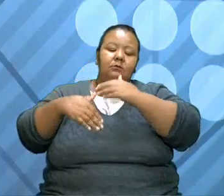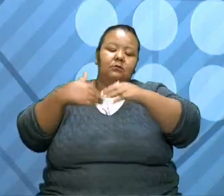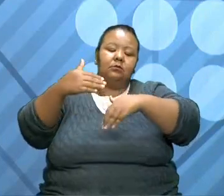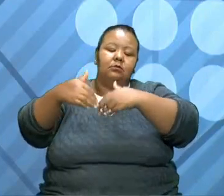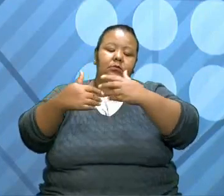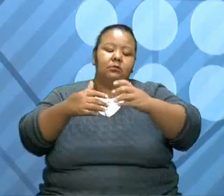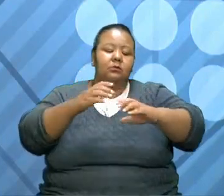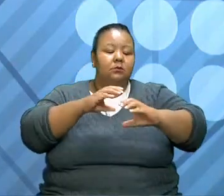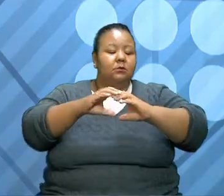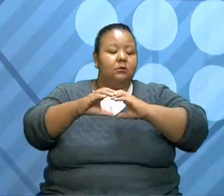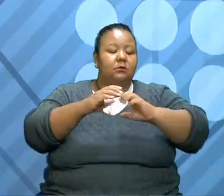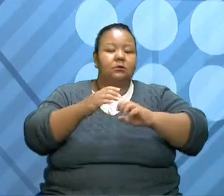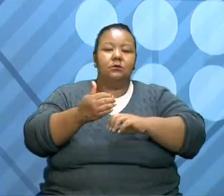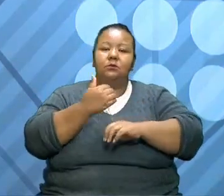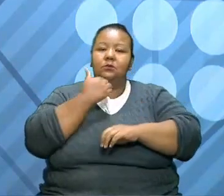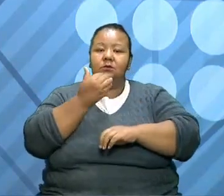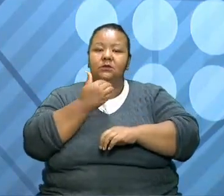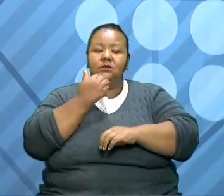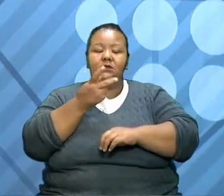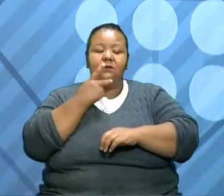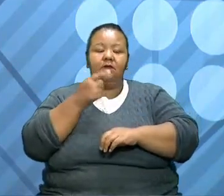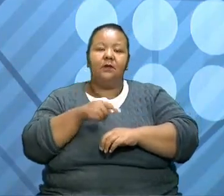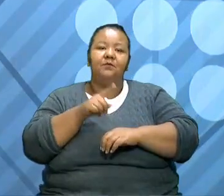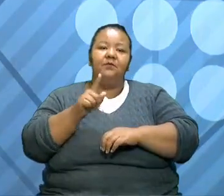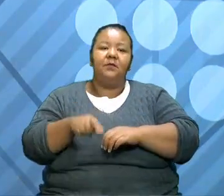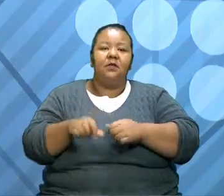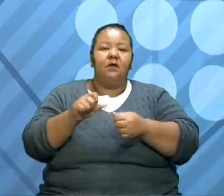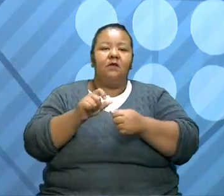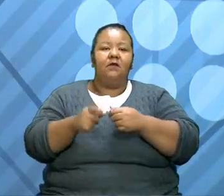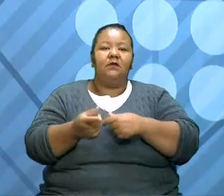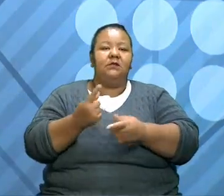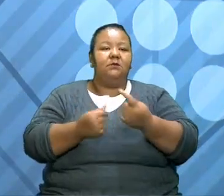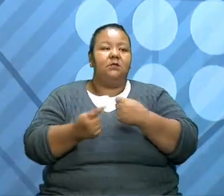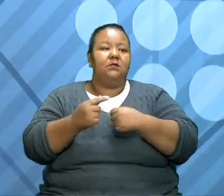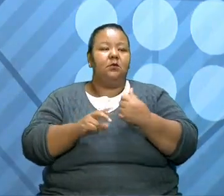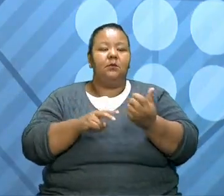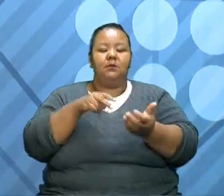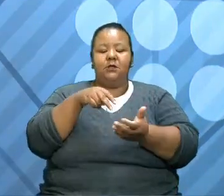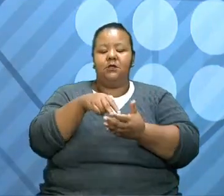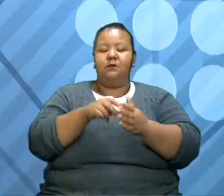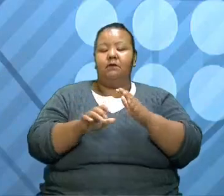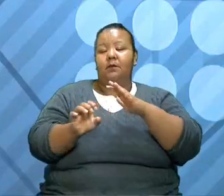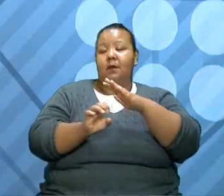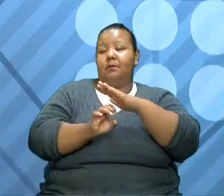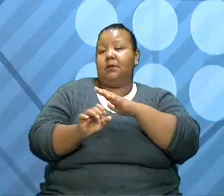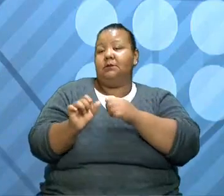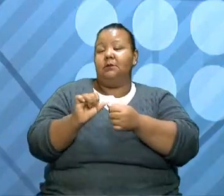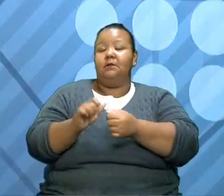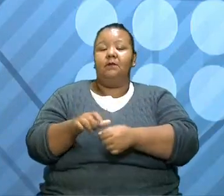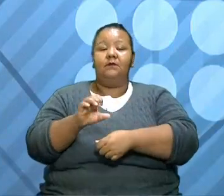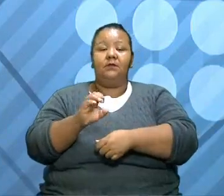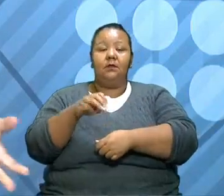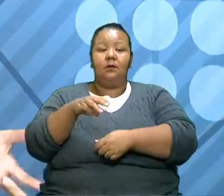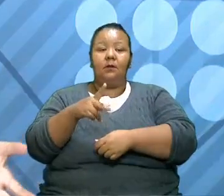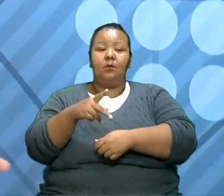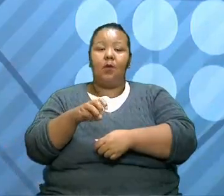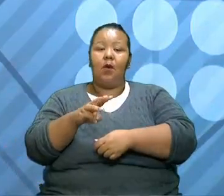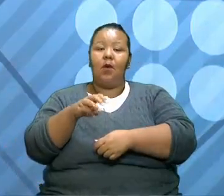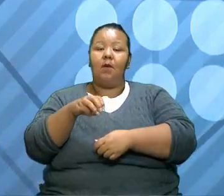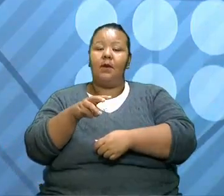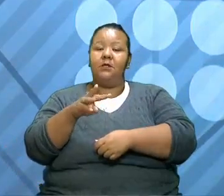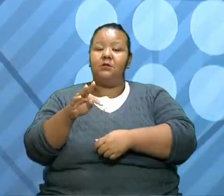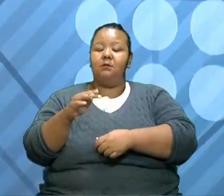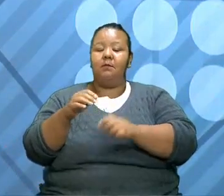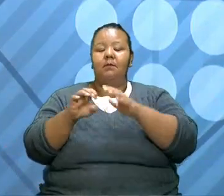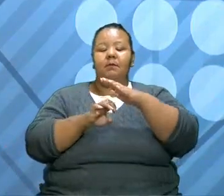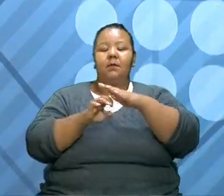comunicação. Porque não adianta você falar assim, ah, eu vou desenvolver uma administração participativa na minha empresa, eu vou desenvolver um empowerment na minha empresa, e não ter uma